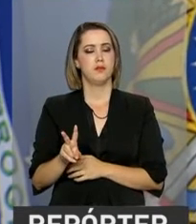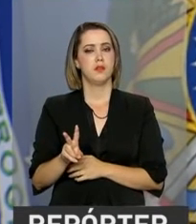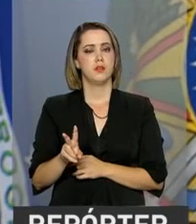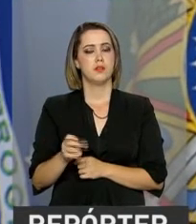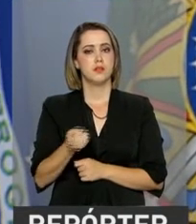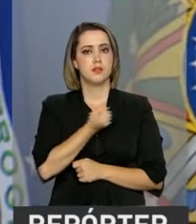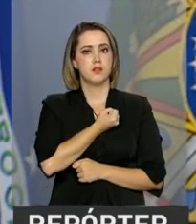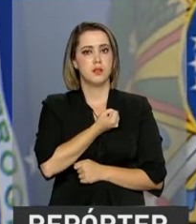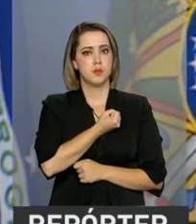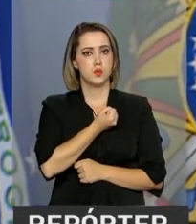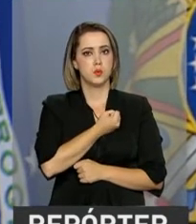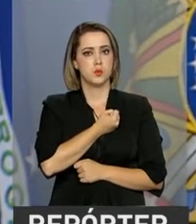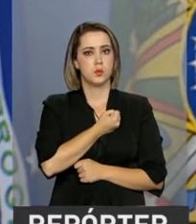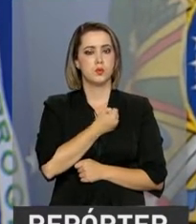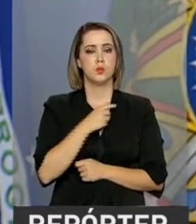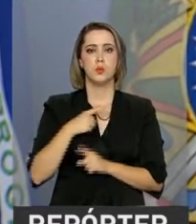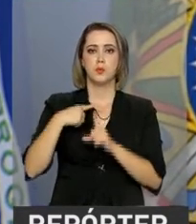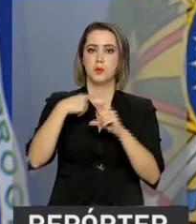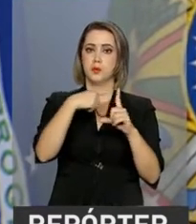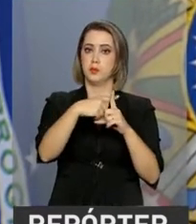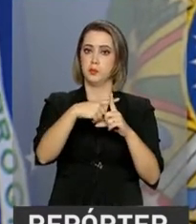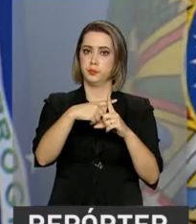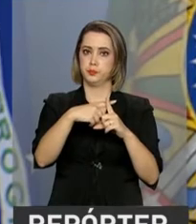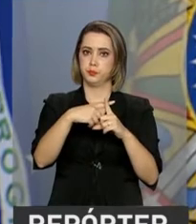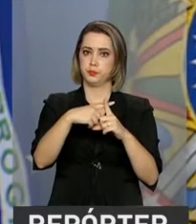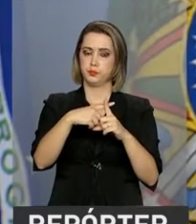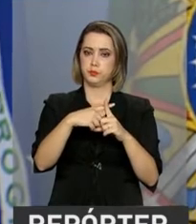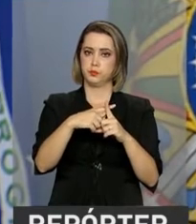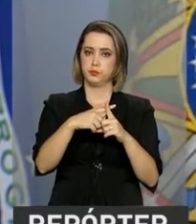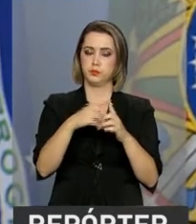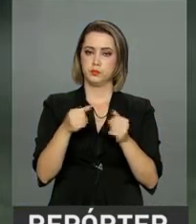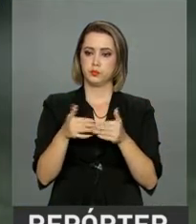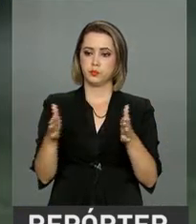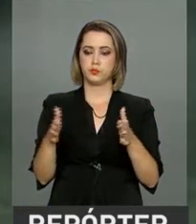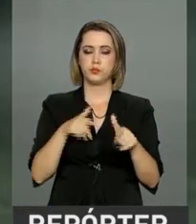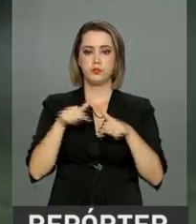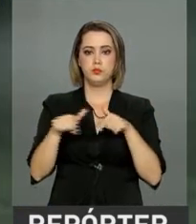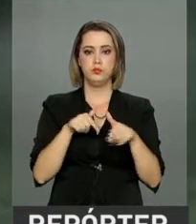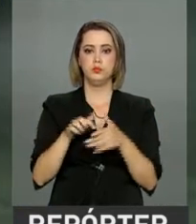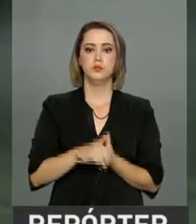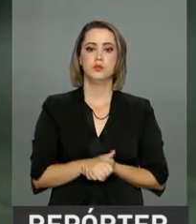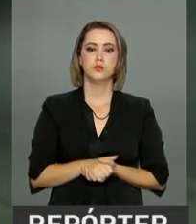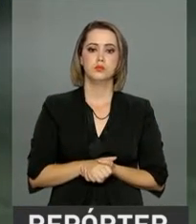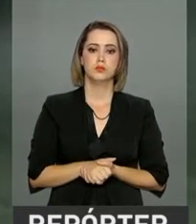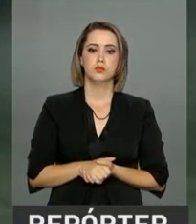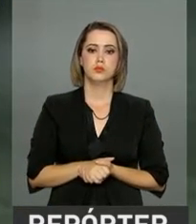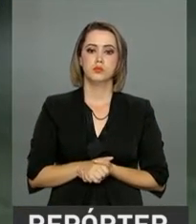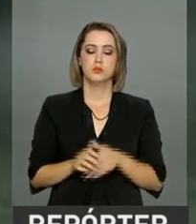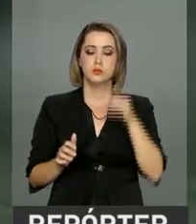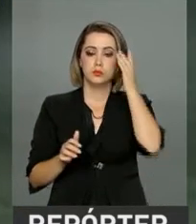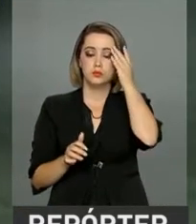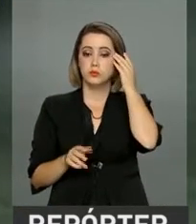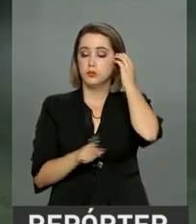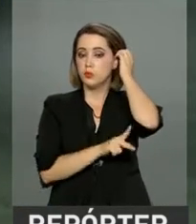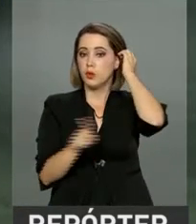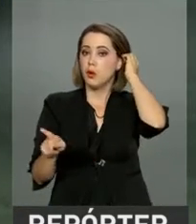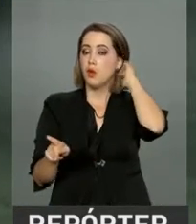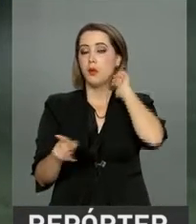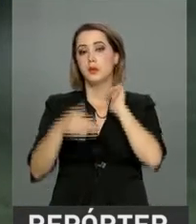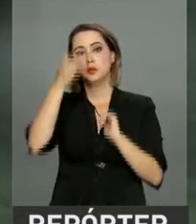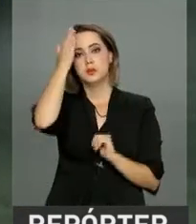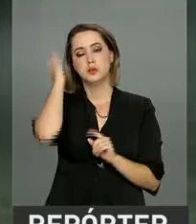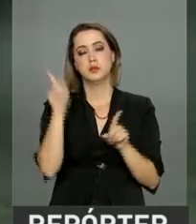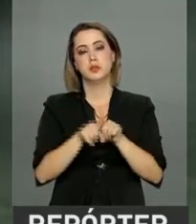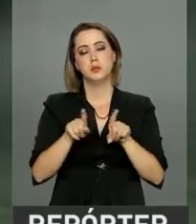no tocante à abertura de empregos o presidente também comentou a melhora na nota